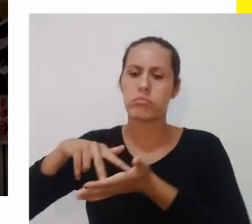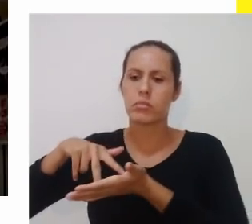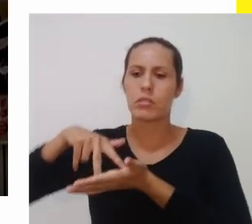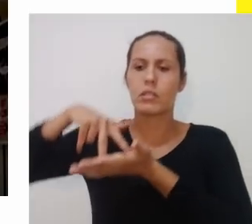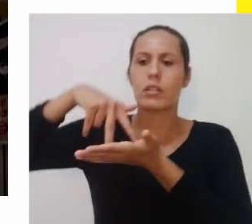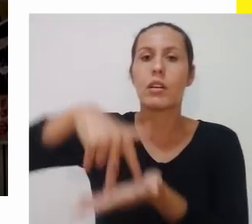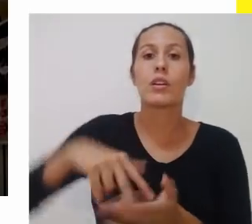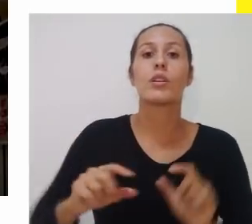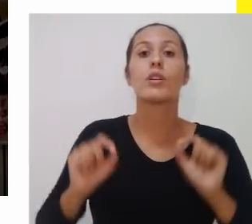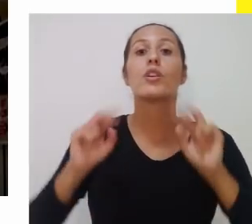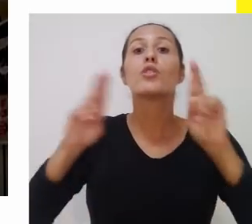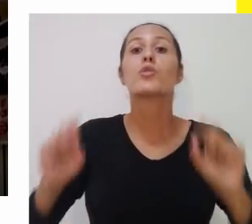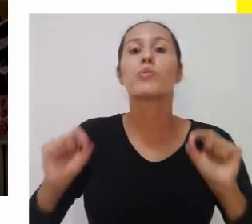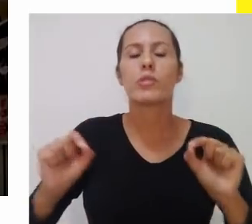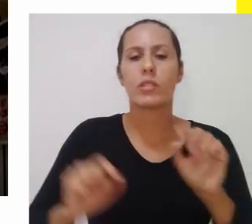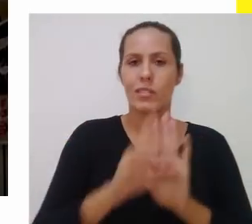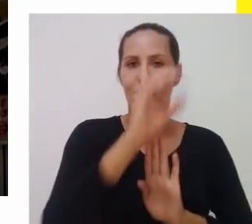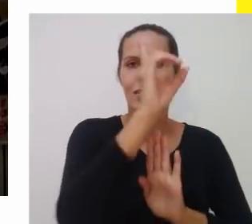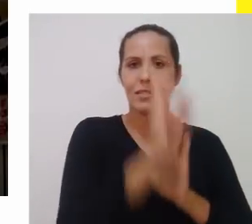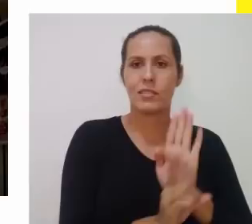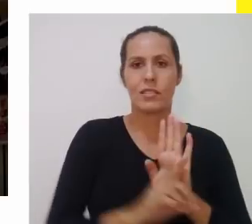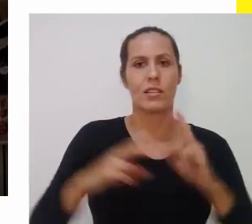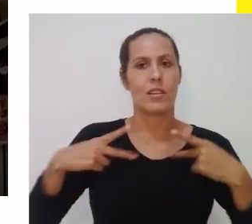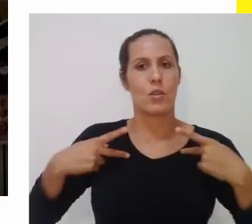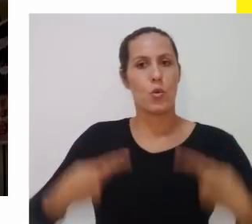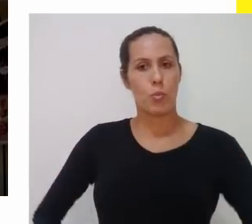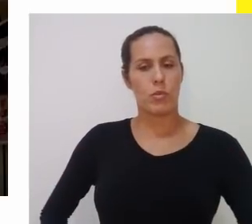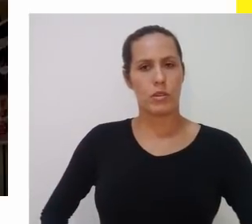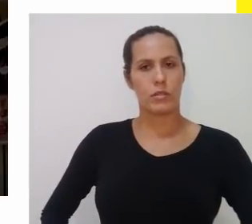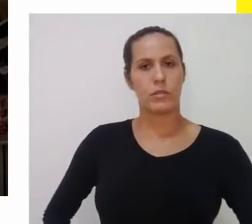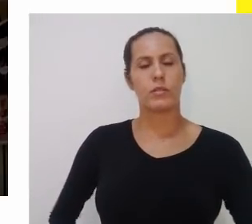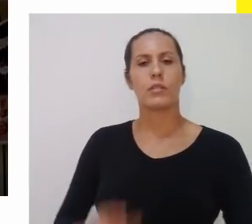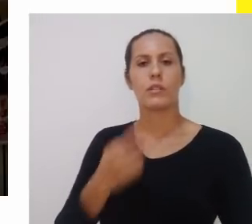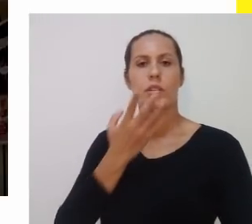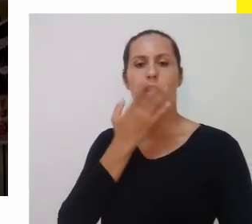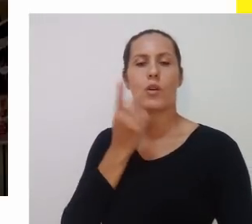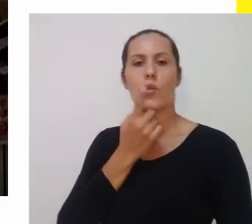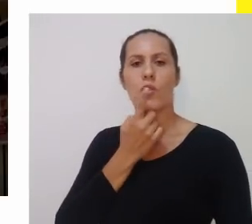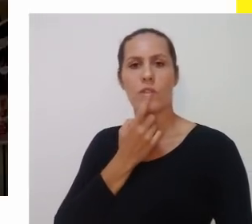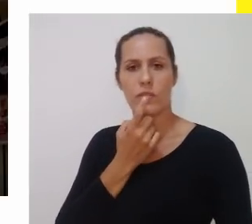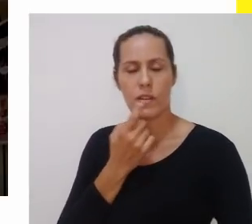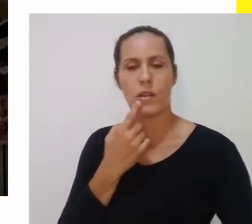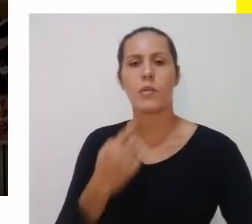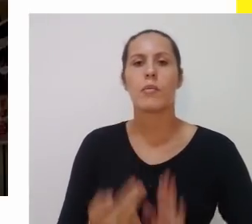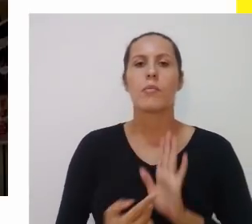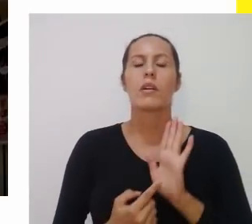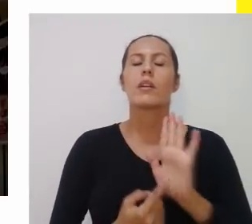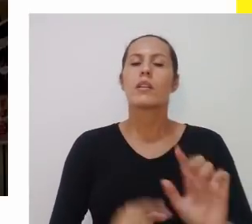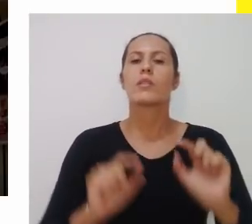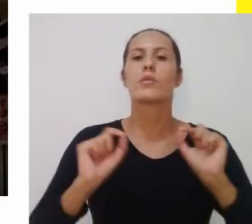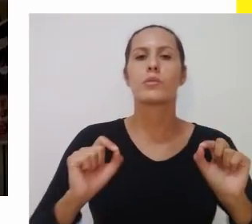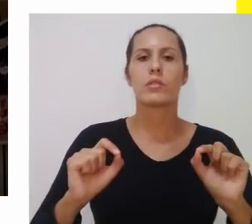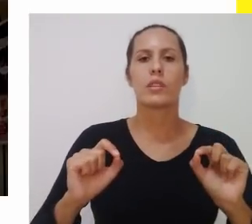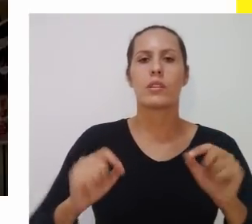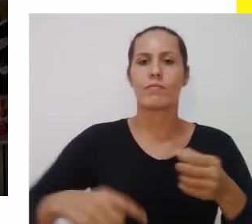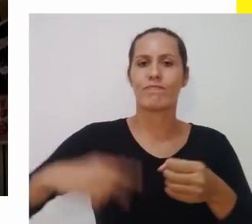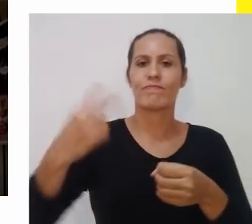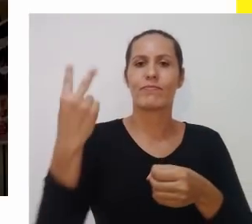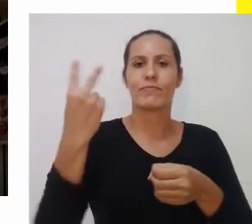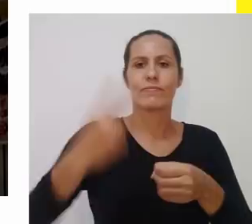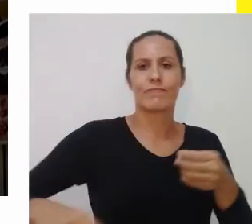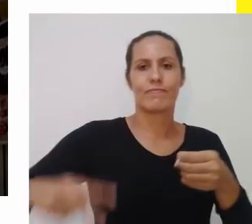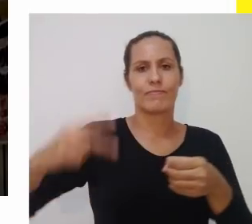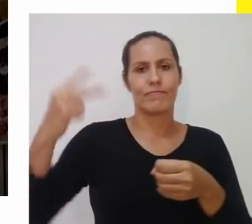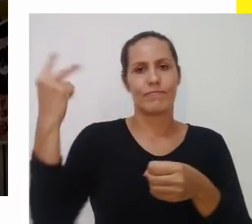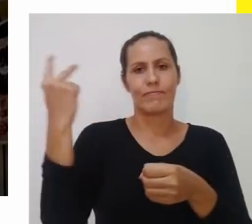um grito em relação aos direitos humanos. Essa cor vermelha está indicando o quê? Exatamente o